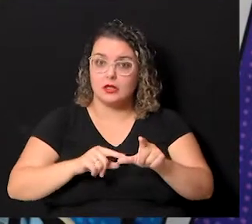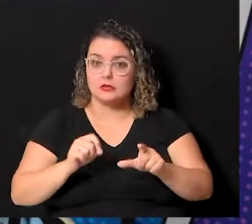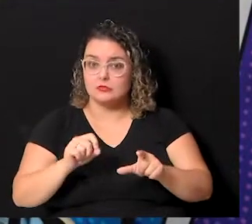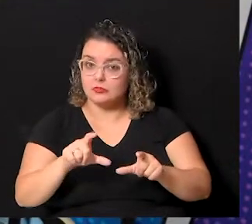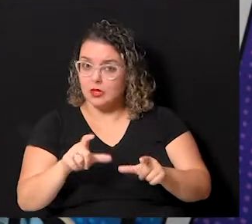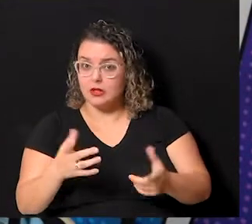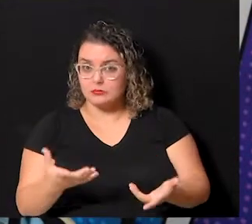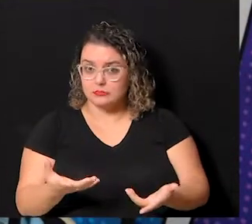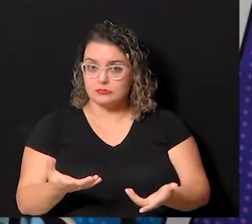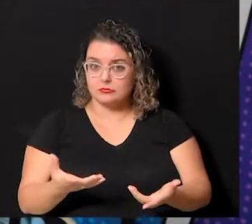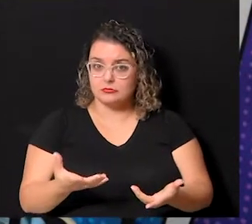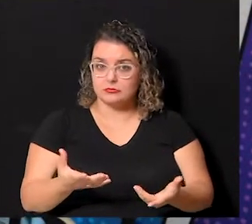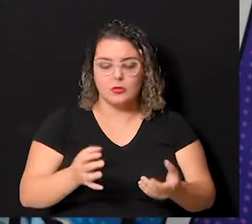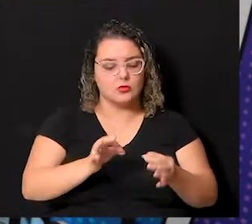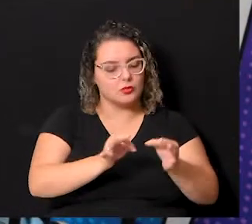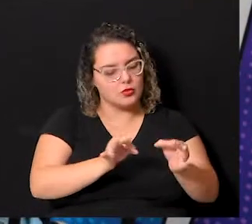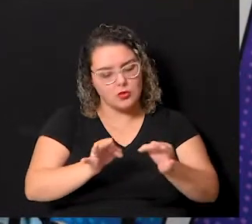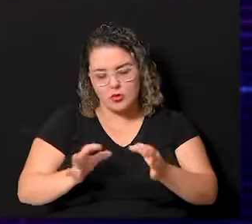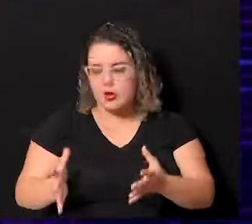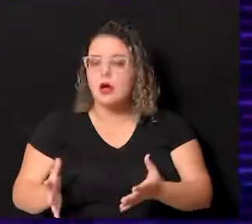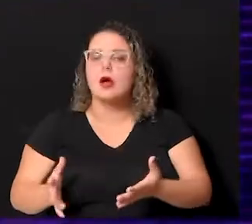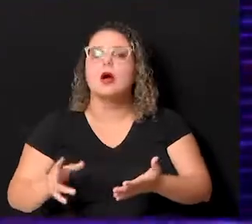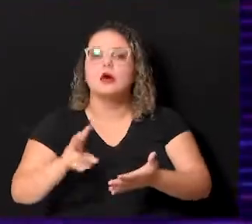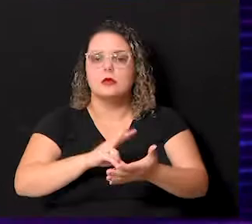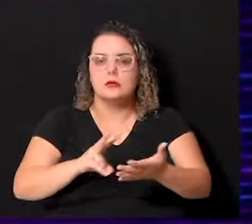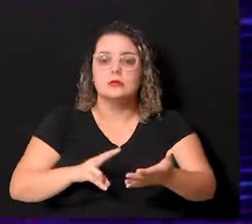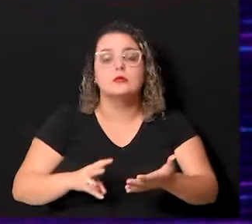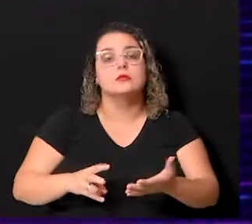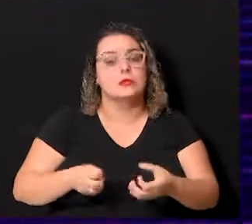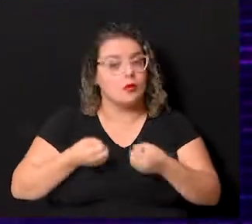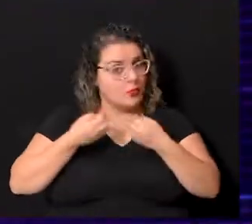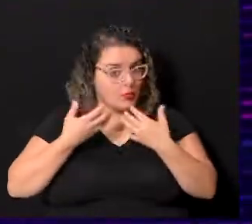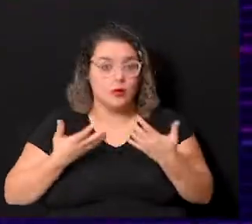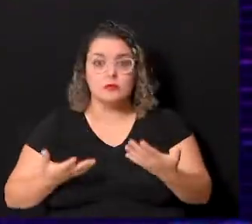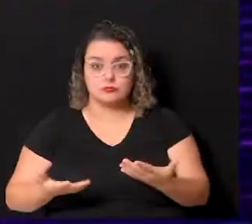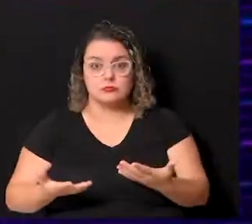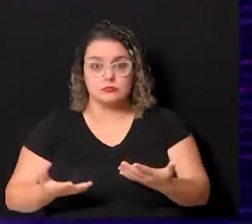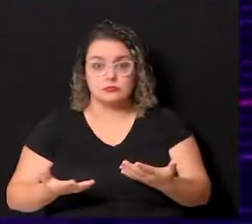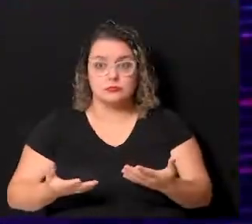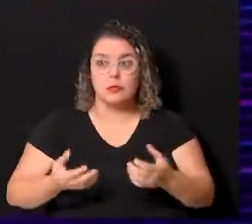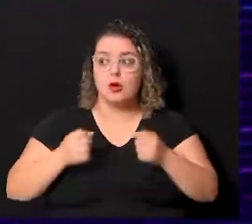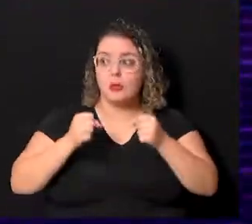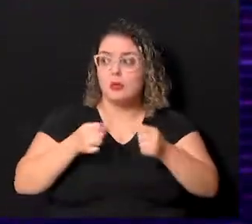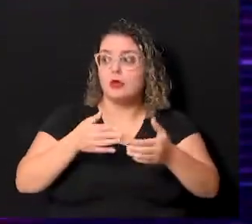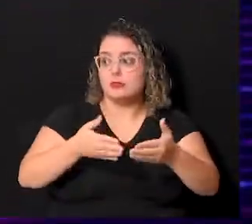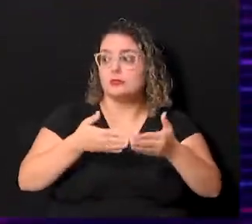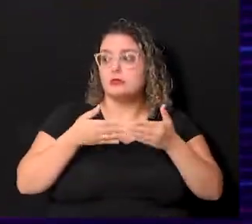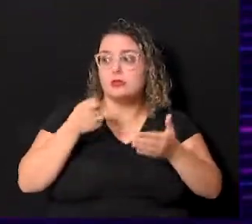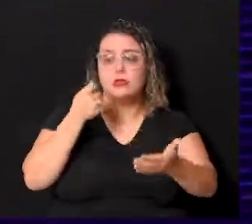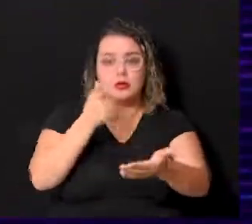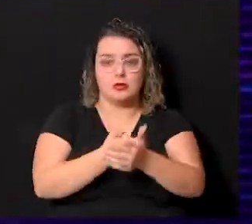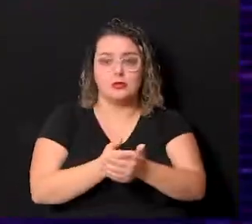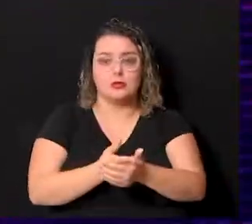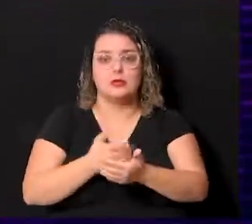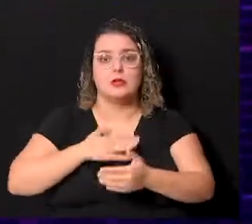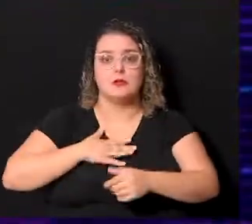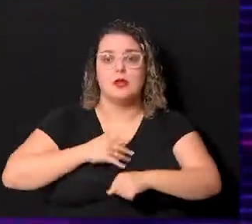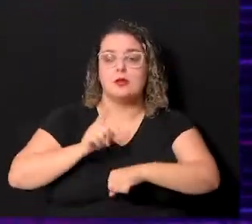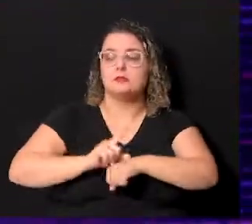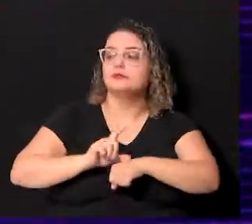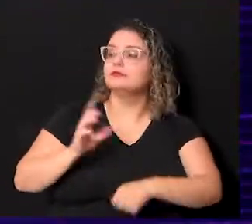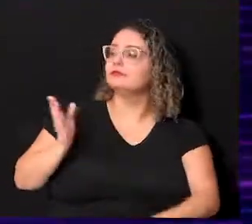grande, tá tudo organizadinho, a leitura vai ser muito agradável. E vocês podem, por favor, comprá-lo na